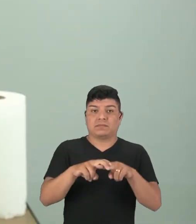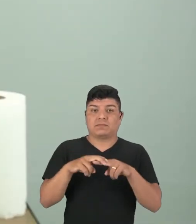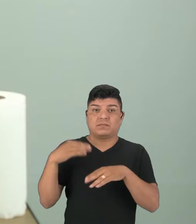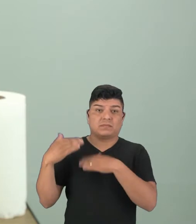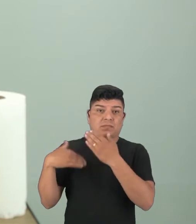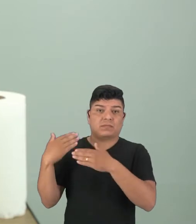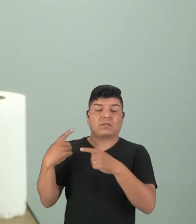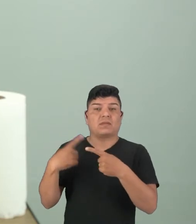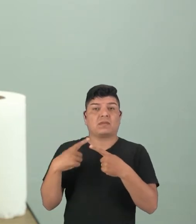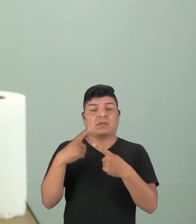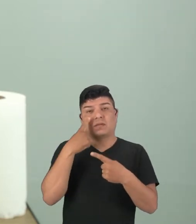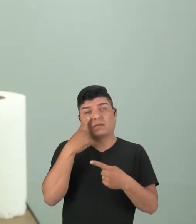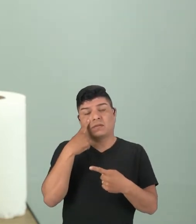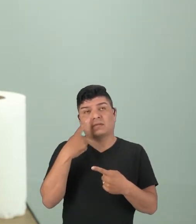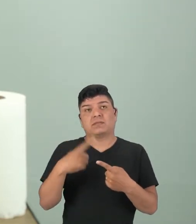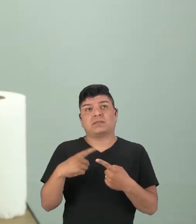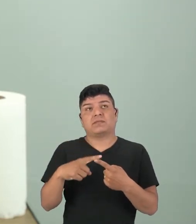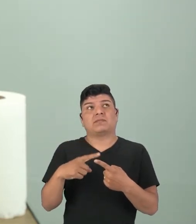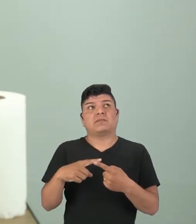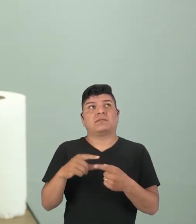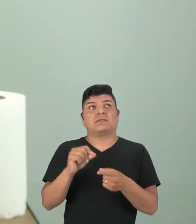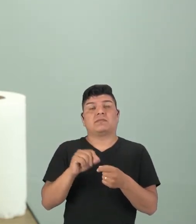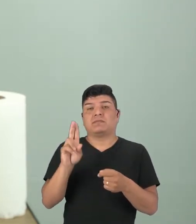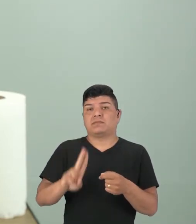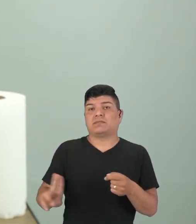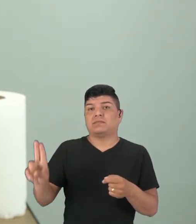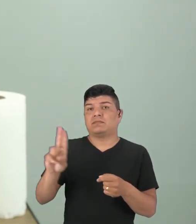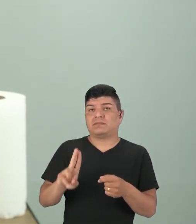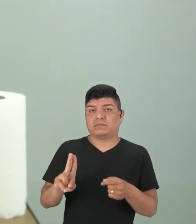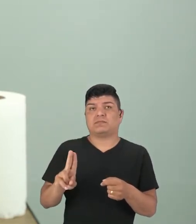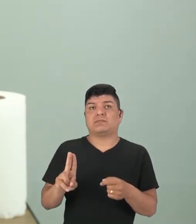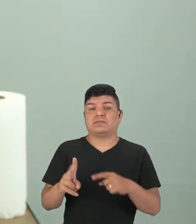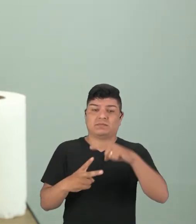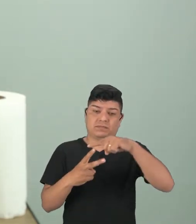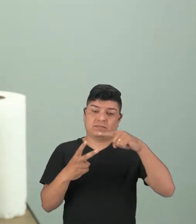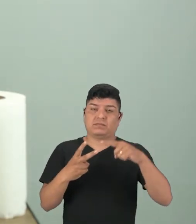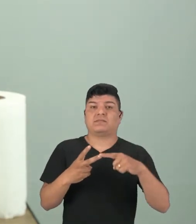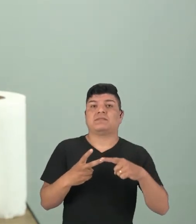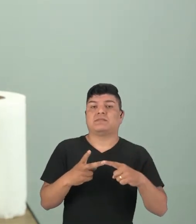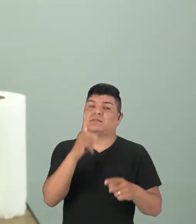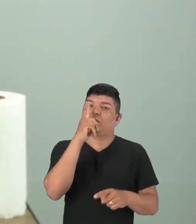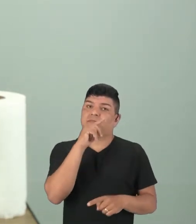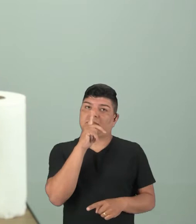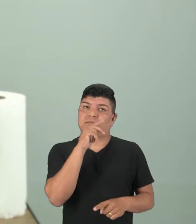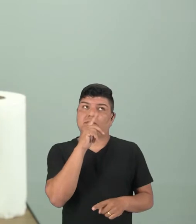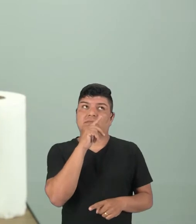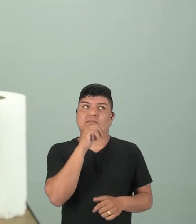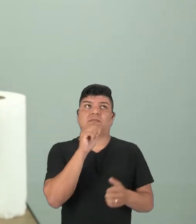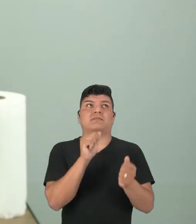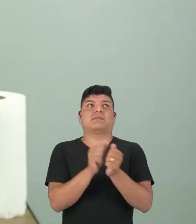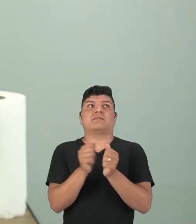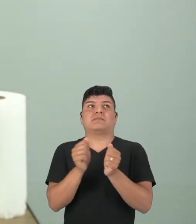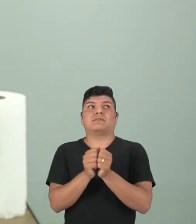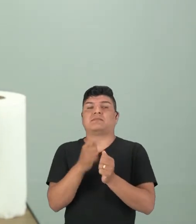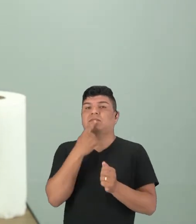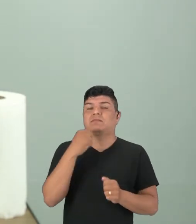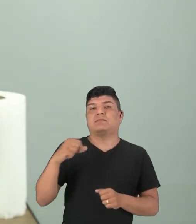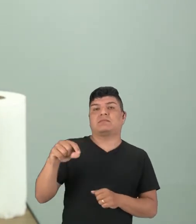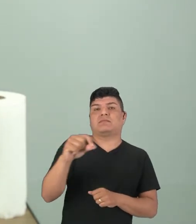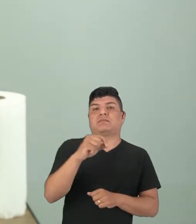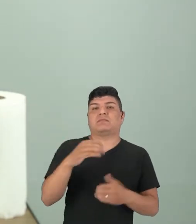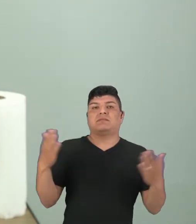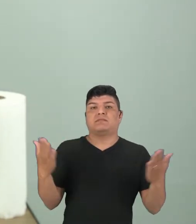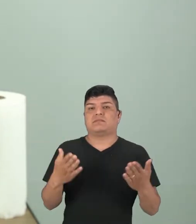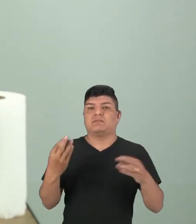por que a gente está vendo isso? Porque eu vou fazer uso desses 2 elementos, que é a água, tá? E o sal hoje